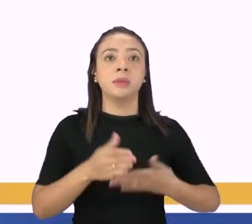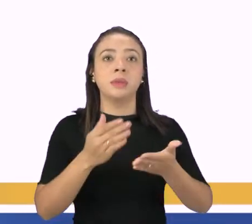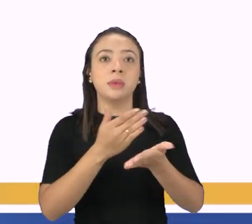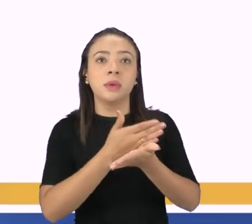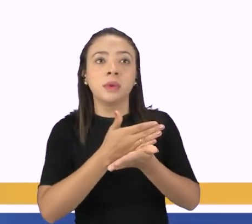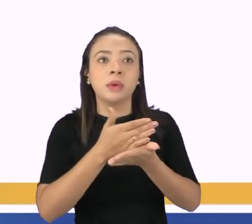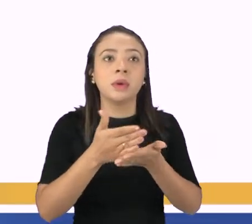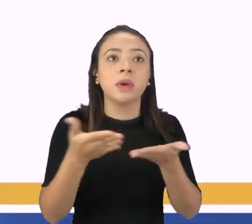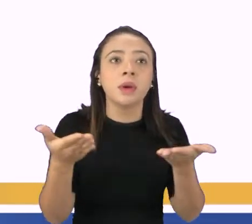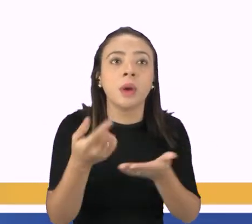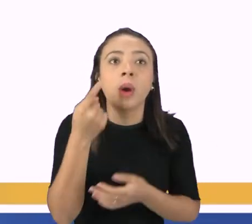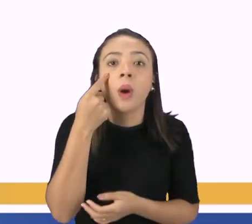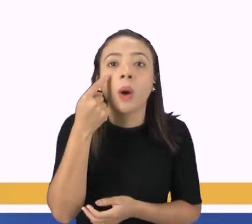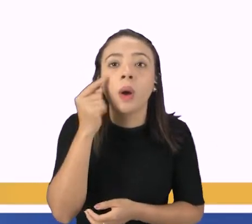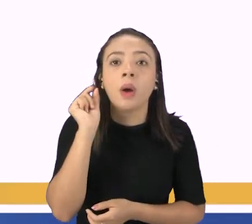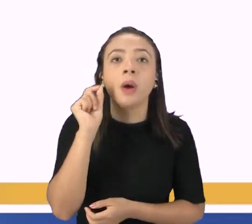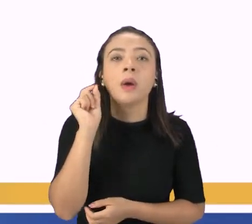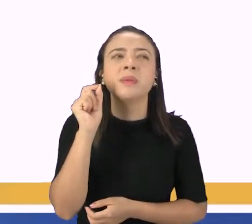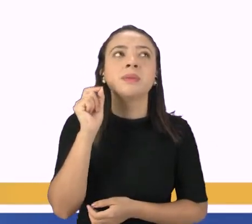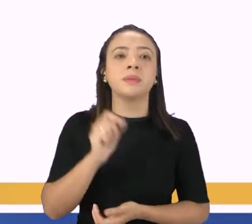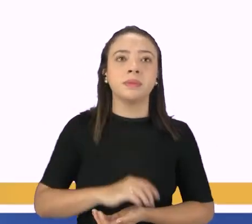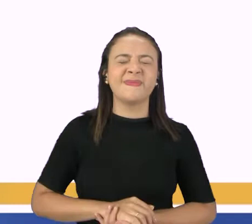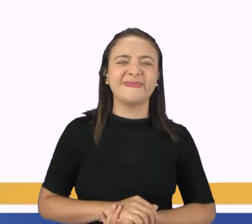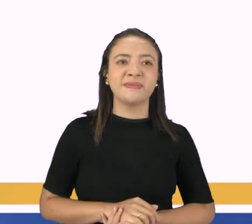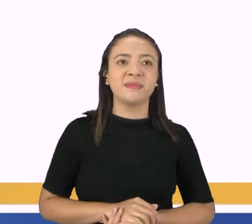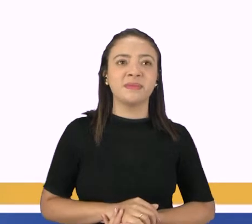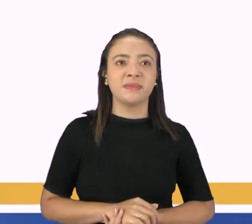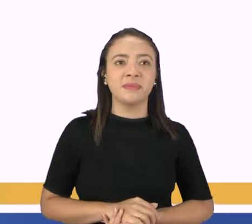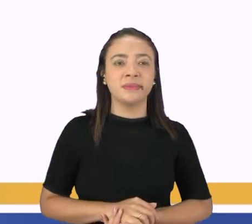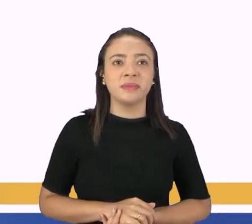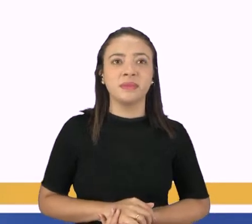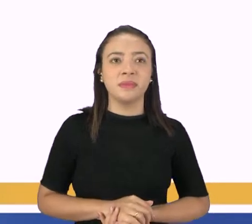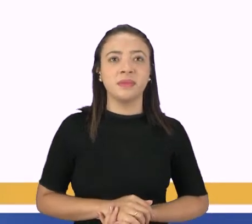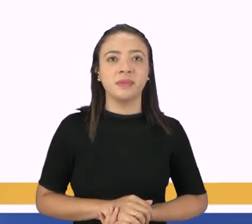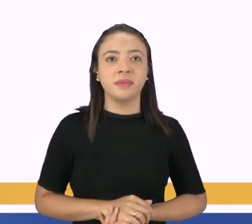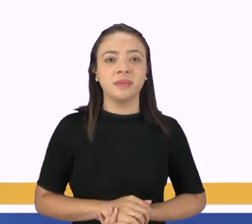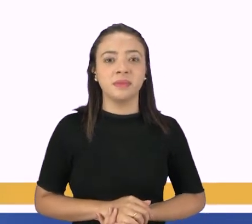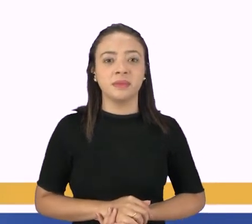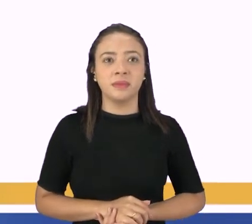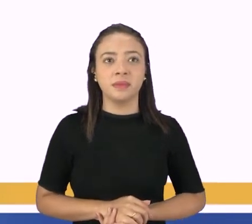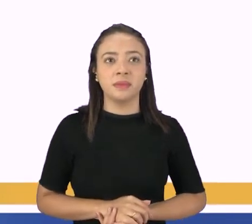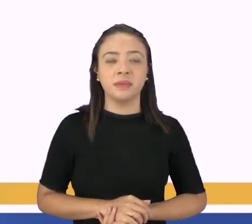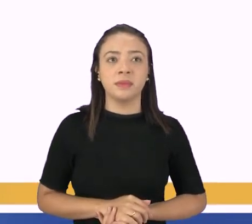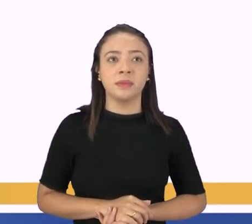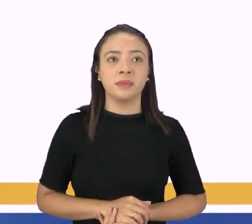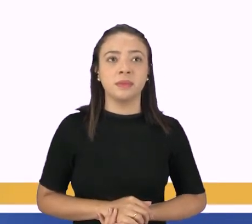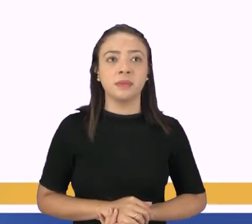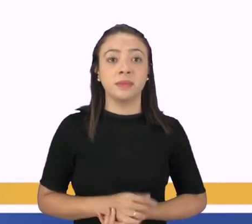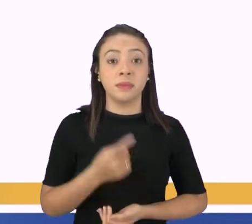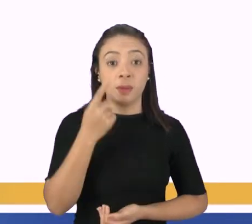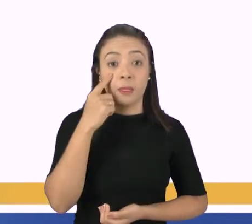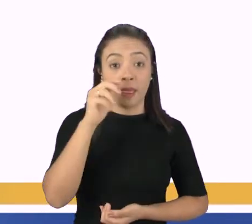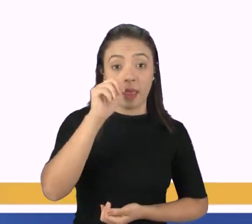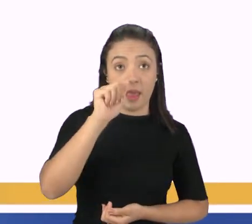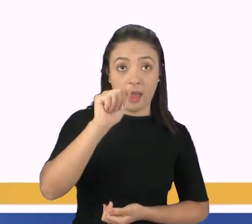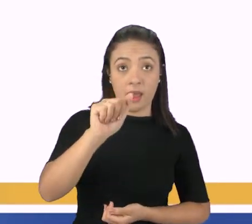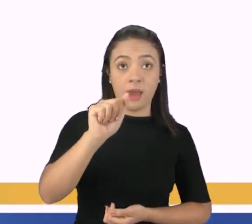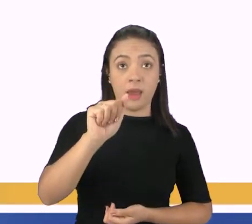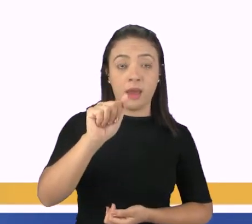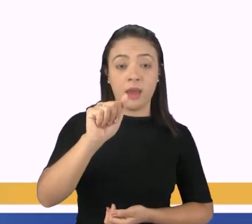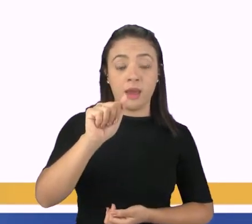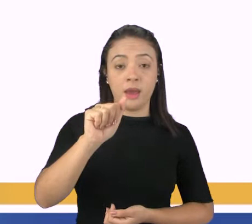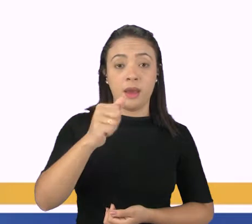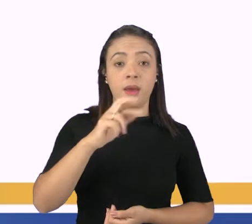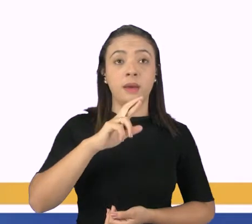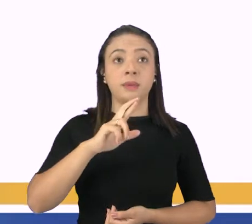aí observando, né, os coeficientes dessa equação. Observe que o a, quem acompanha o x² é igual a